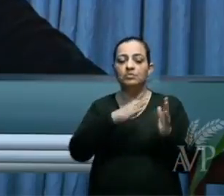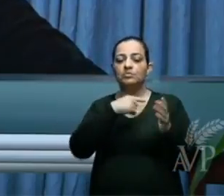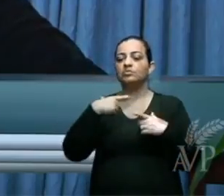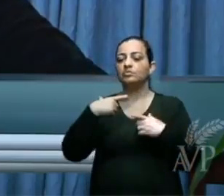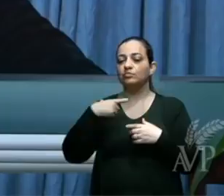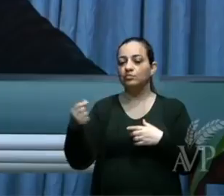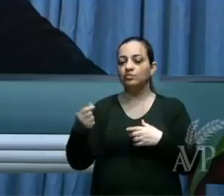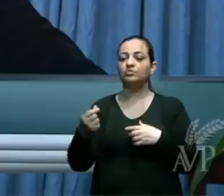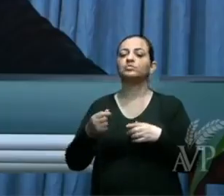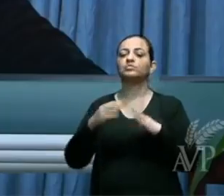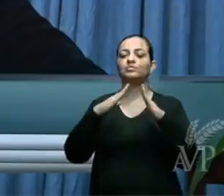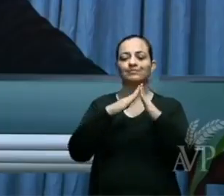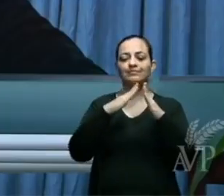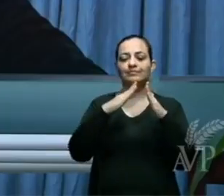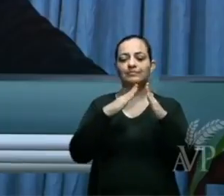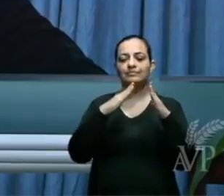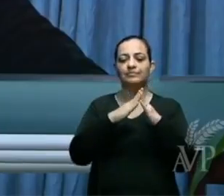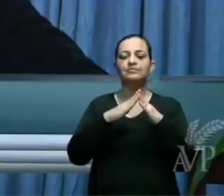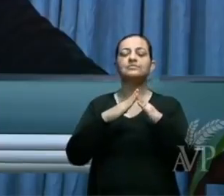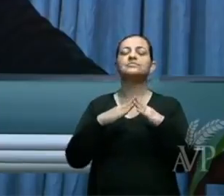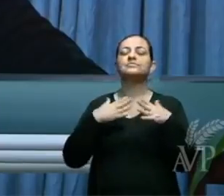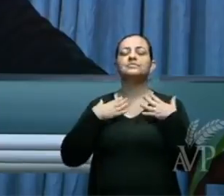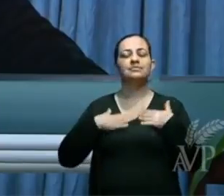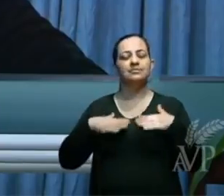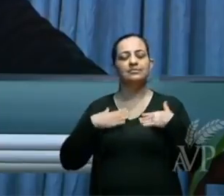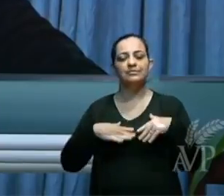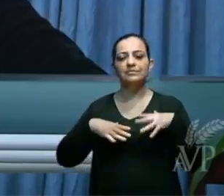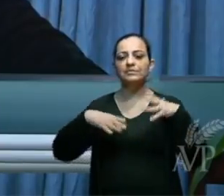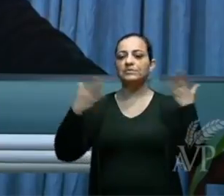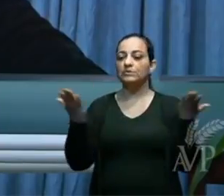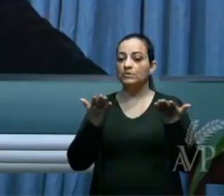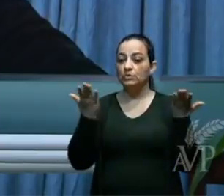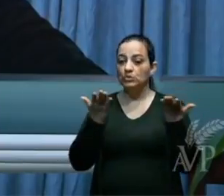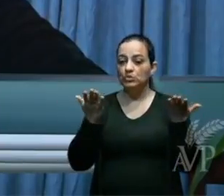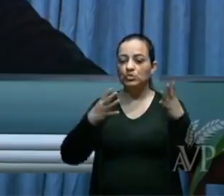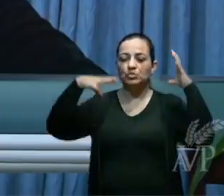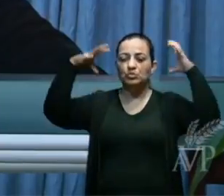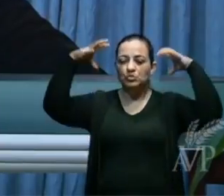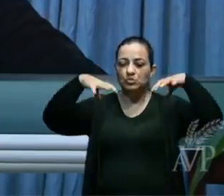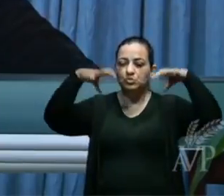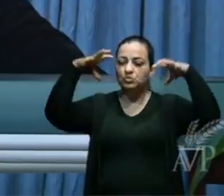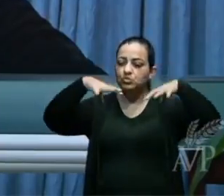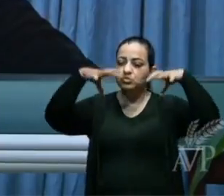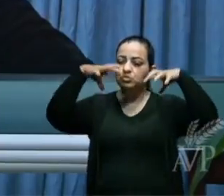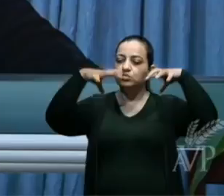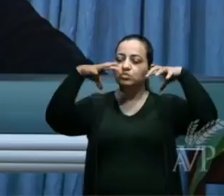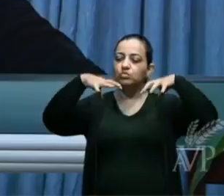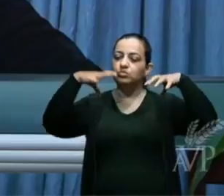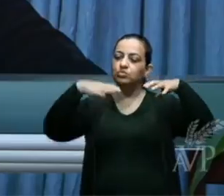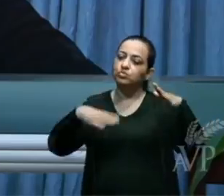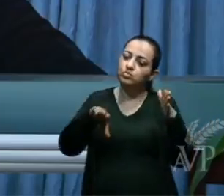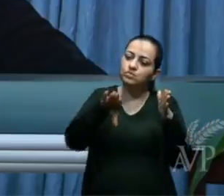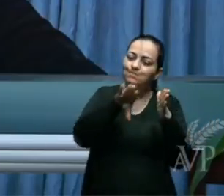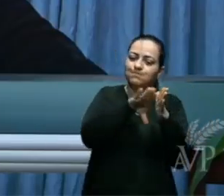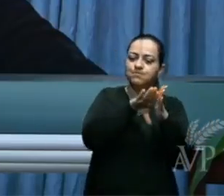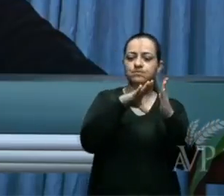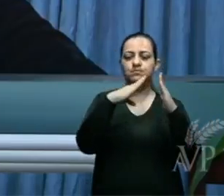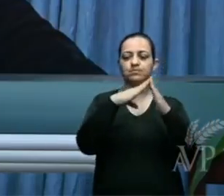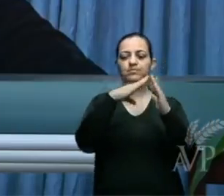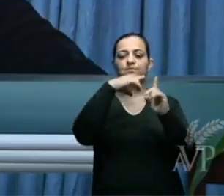dos seus lares e enfrentando essa garoa chuva vieram até a sua